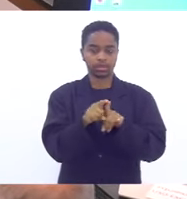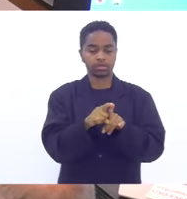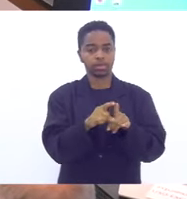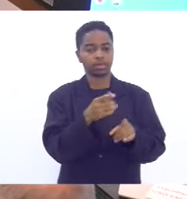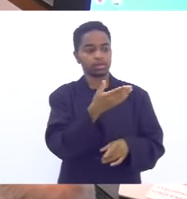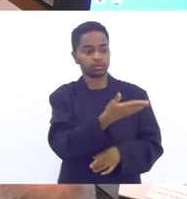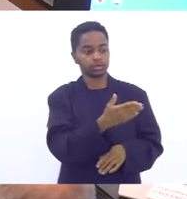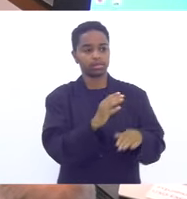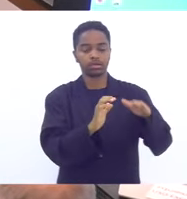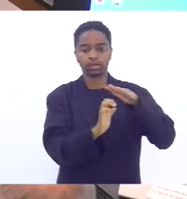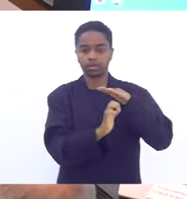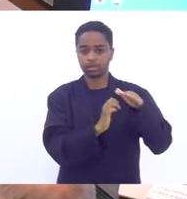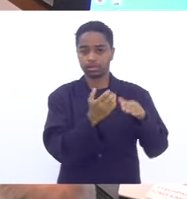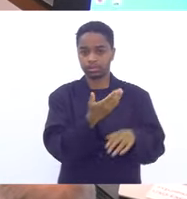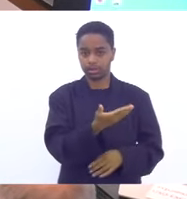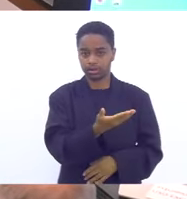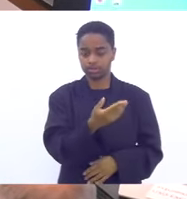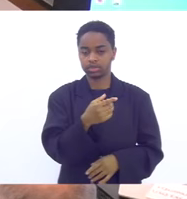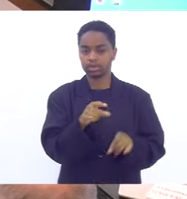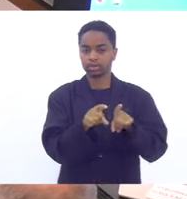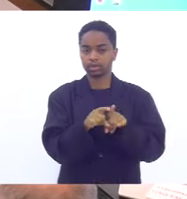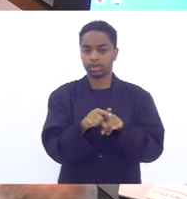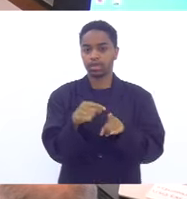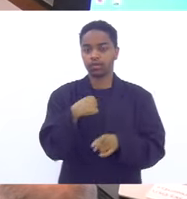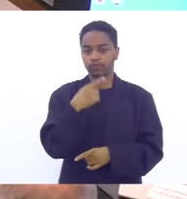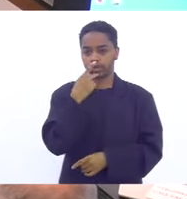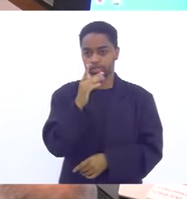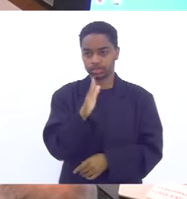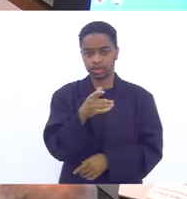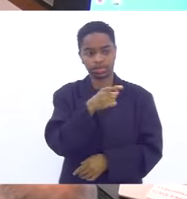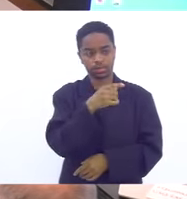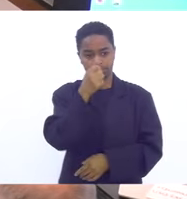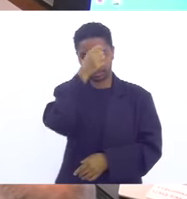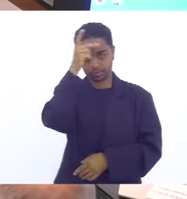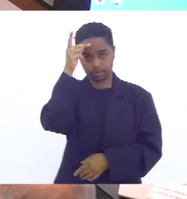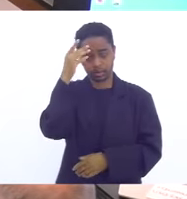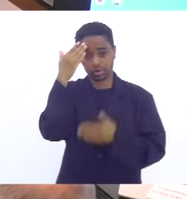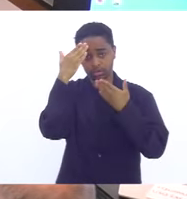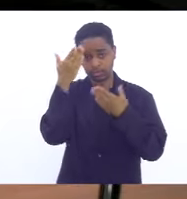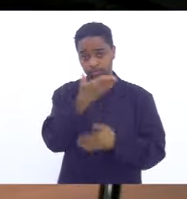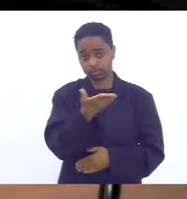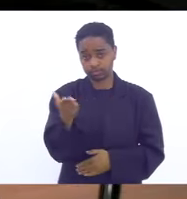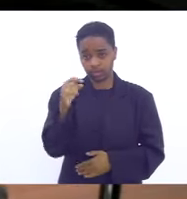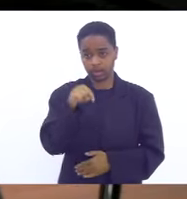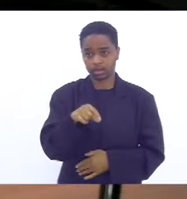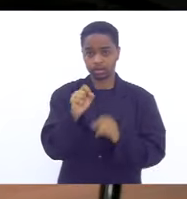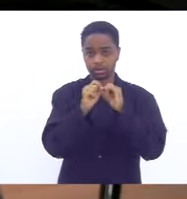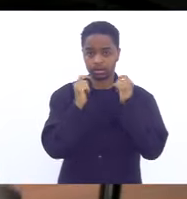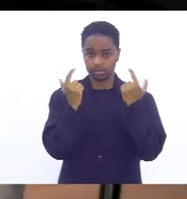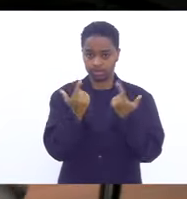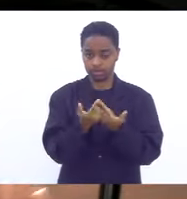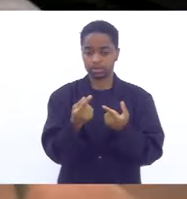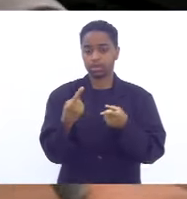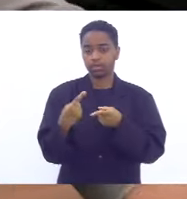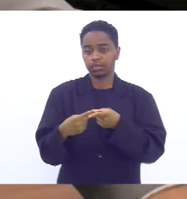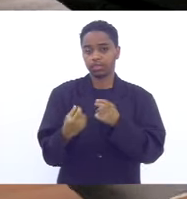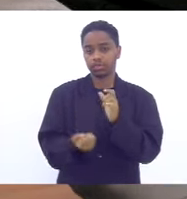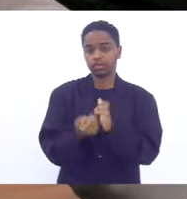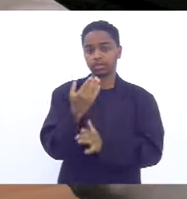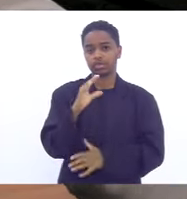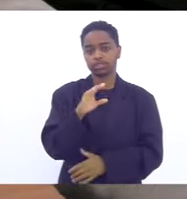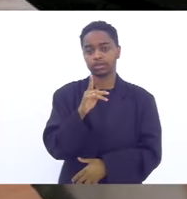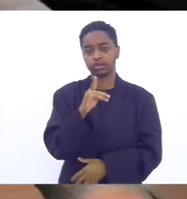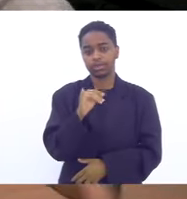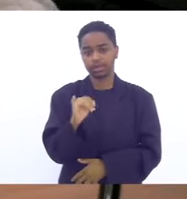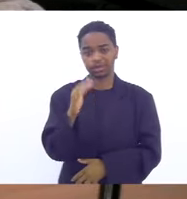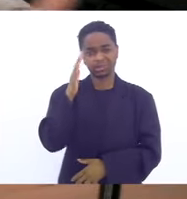concessionárias. E a minha palavra, eu reforcei com o prefeito Gutinho, é de gratidão a vocês aqui da Alerj, né, pela CPI, porque já